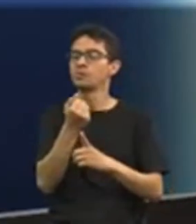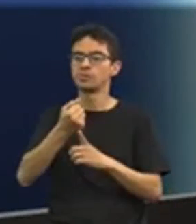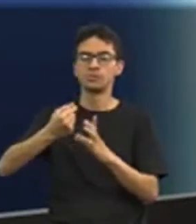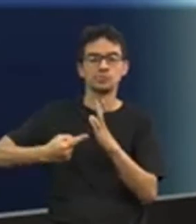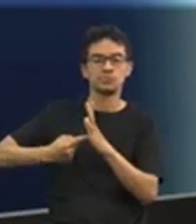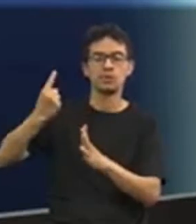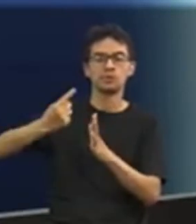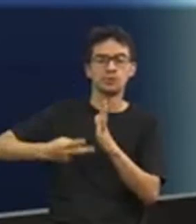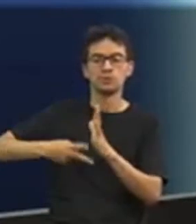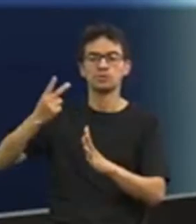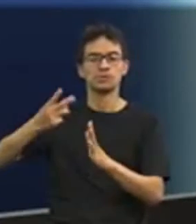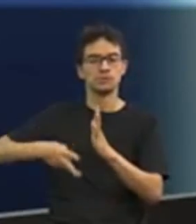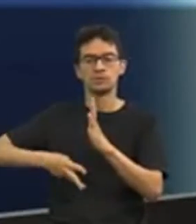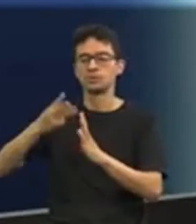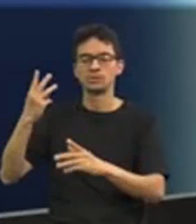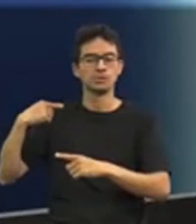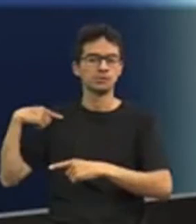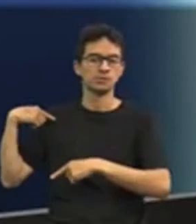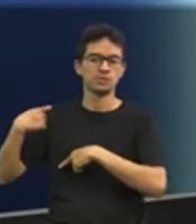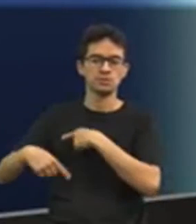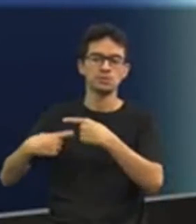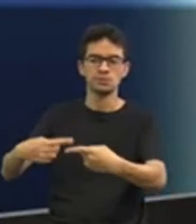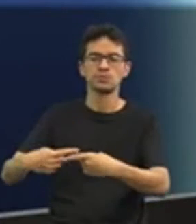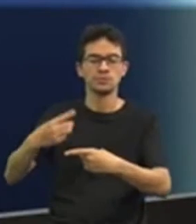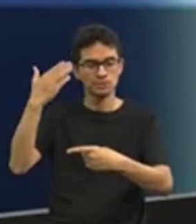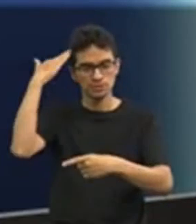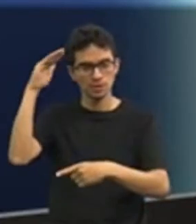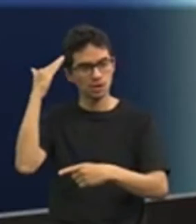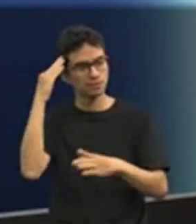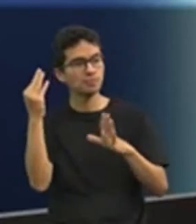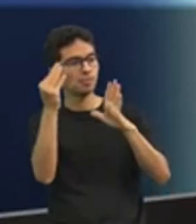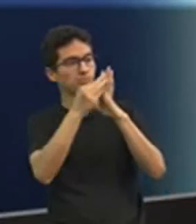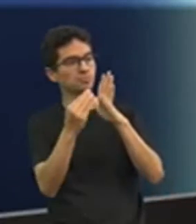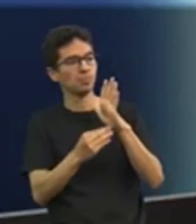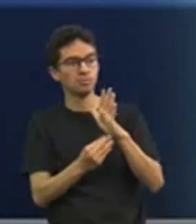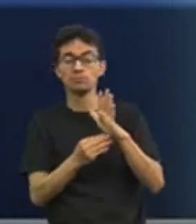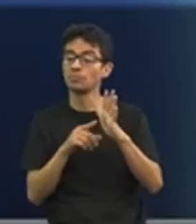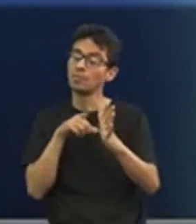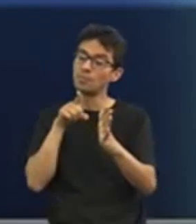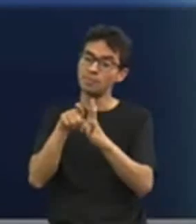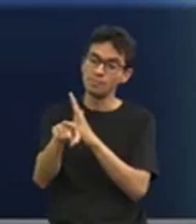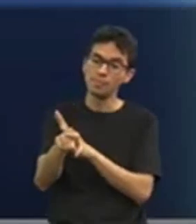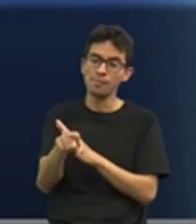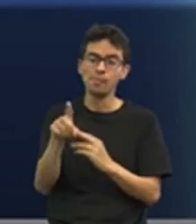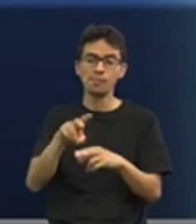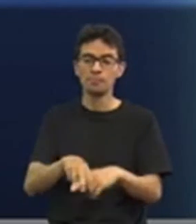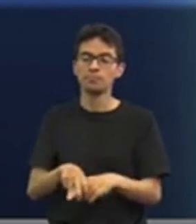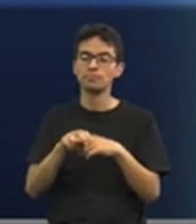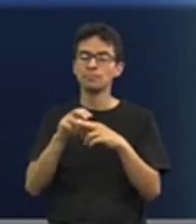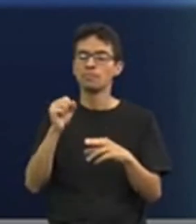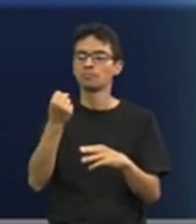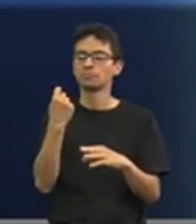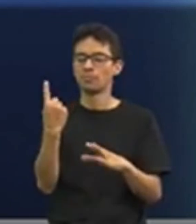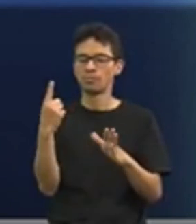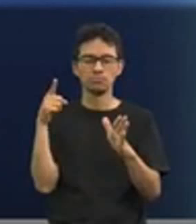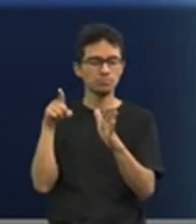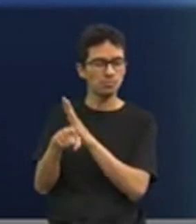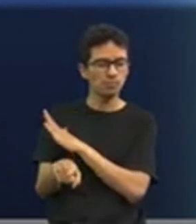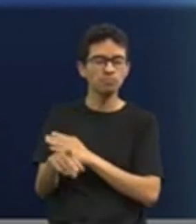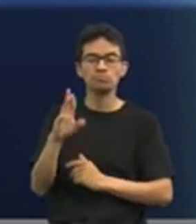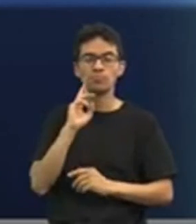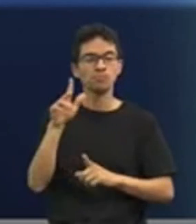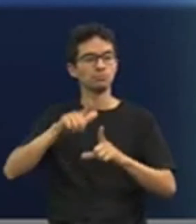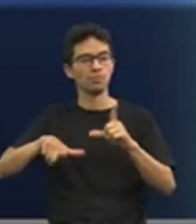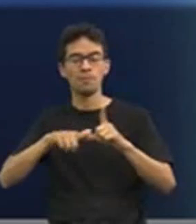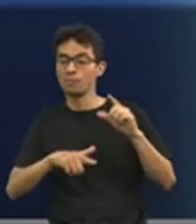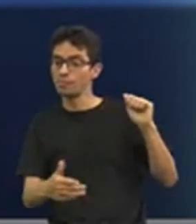primeira segunda geração no caso aqui referido na questão portanto Aoi a questão 81 a sua resposta